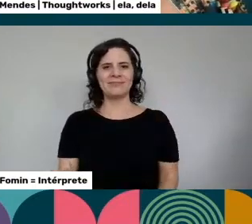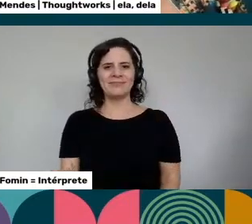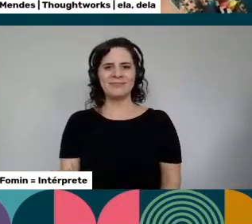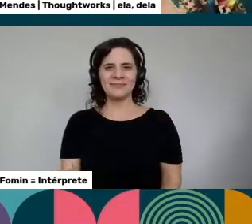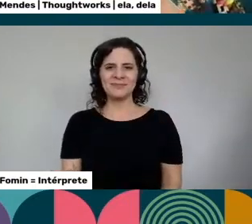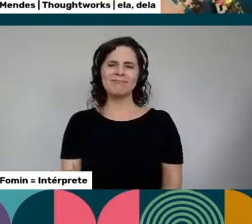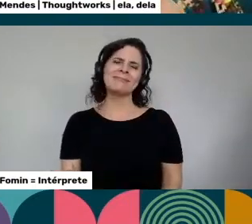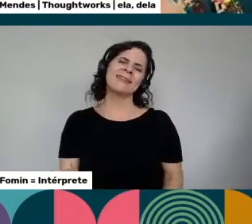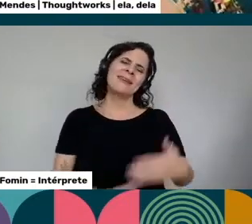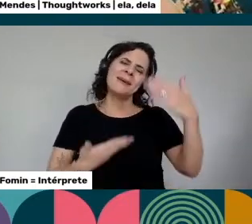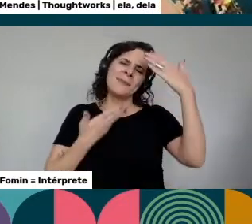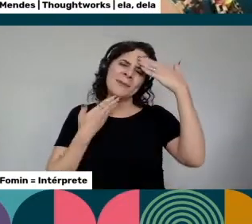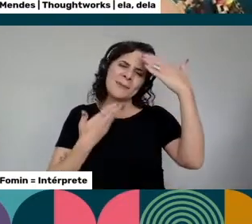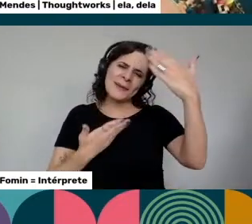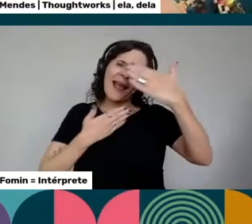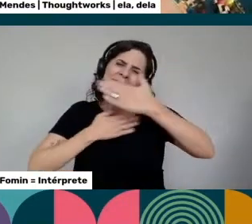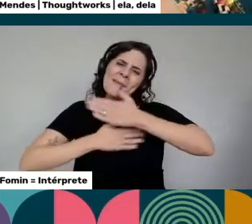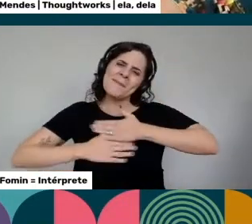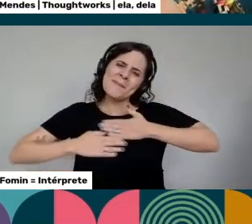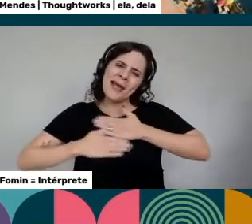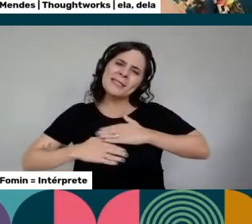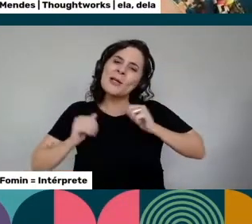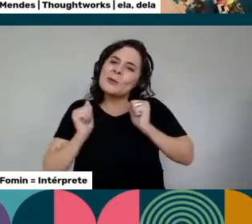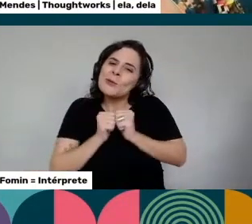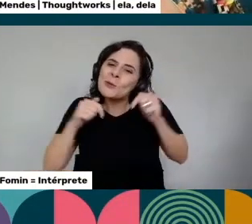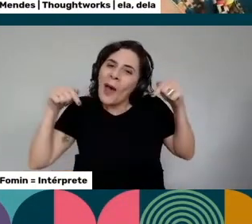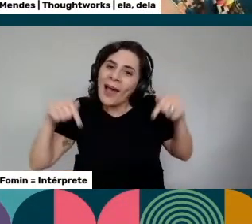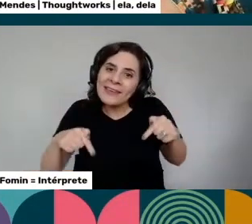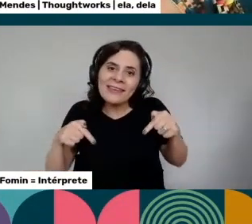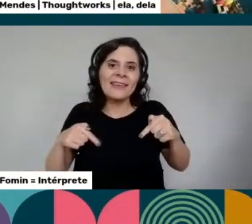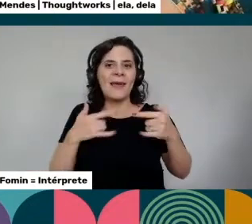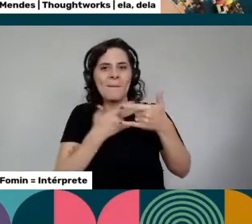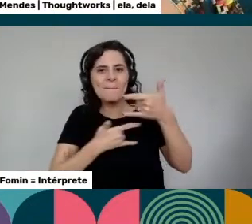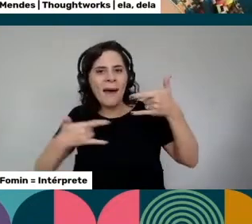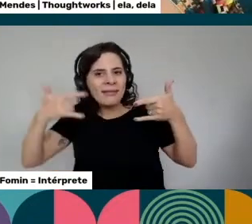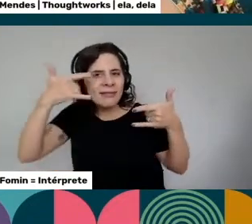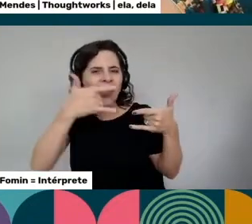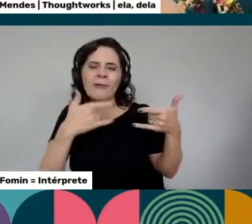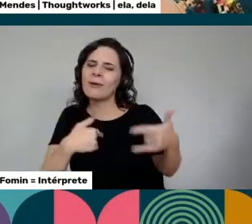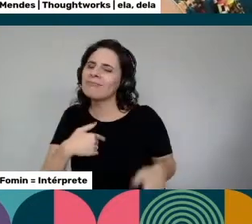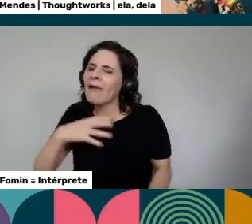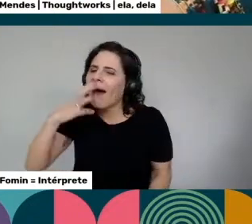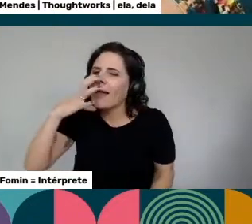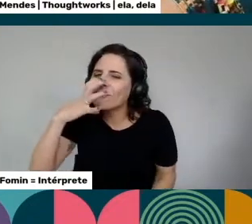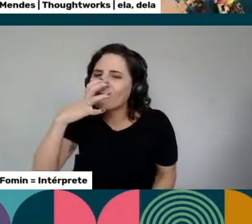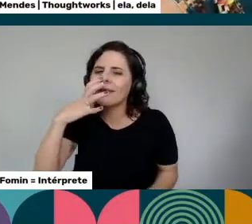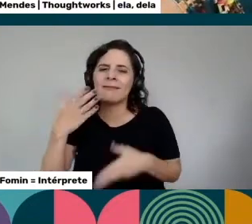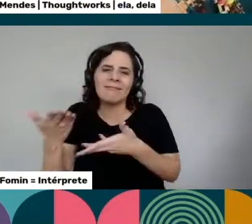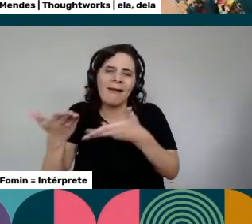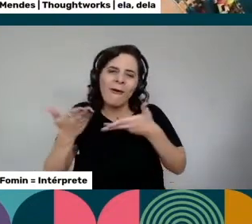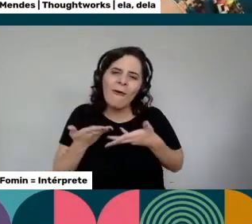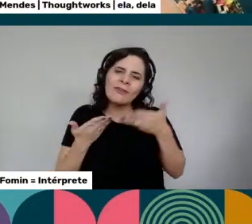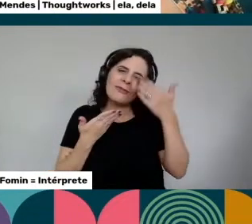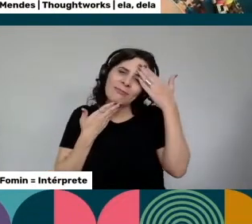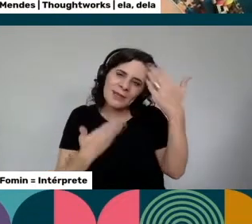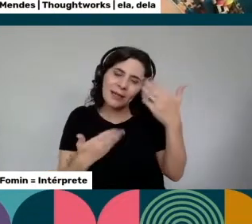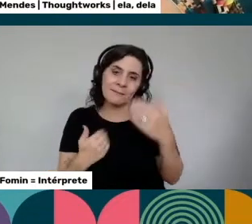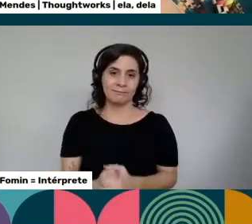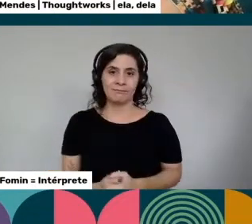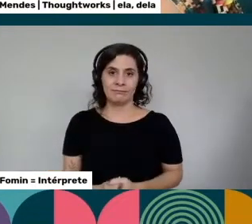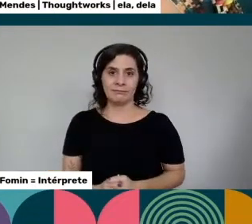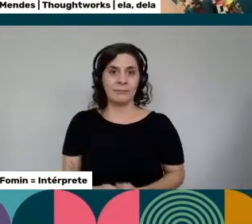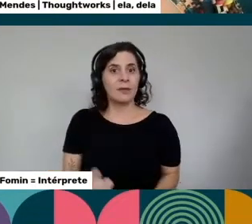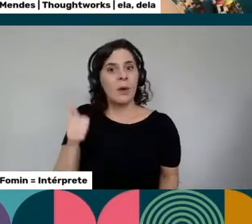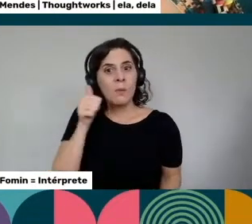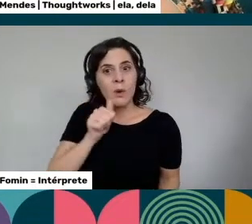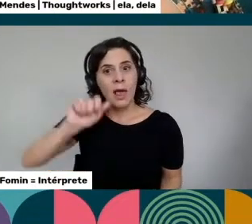nesse painel aqui com pessoas que eu admiro demais. Uma honra. Obrigada pelo convite. Me autodescrevendo, sou uma mulher preta, estou com tranças